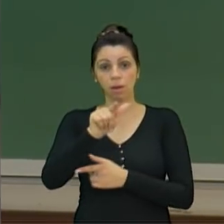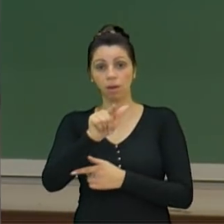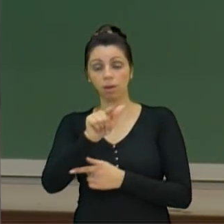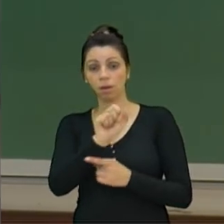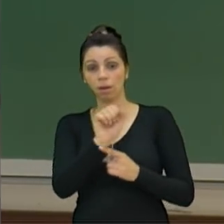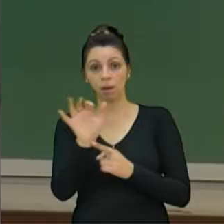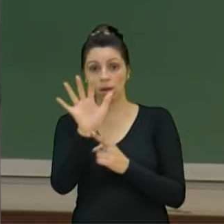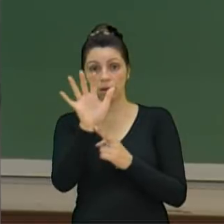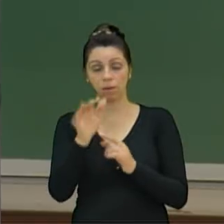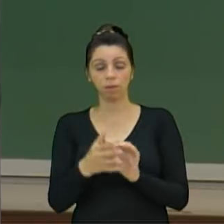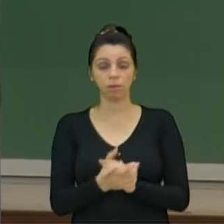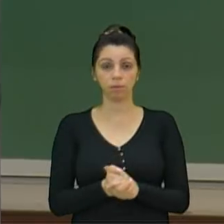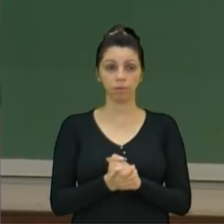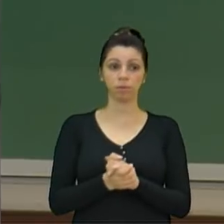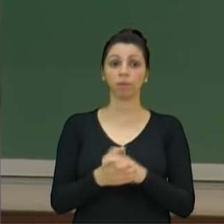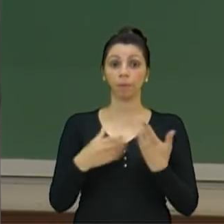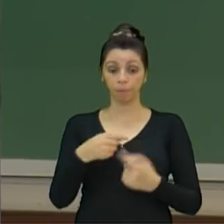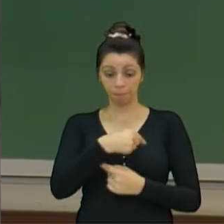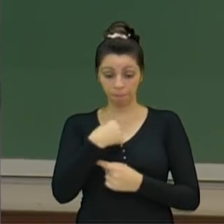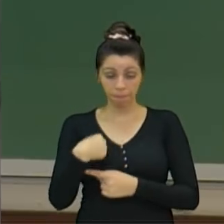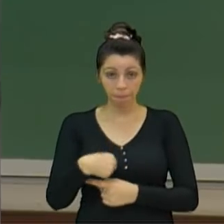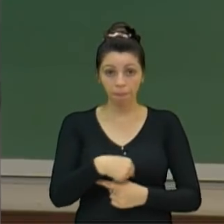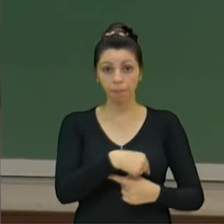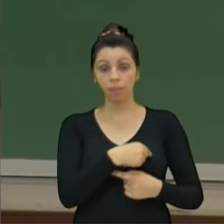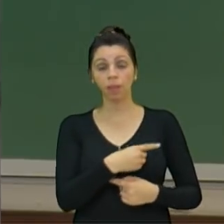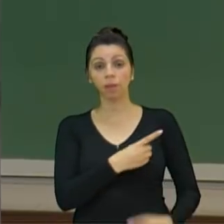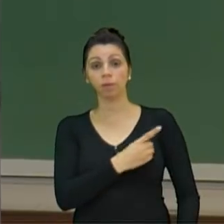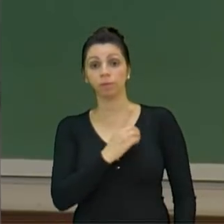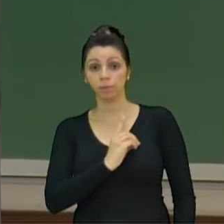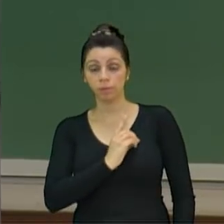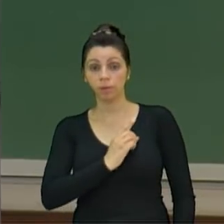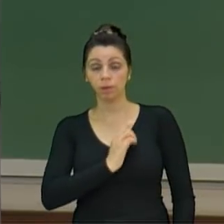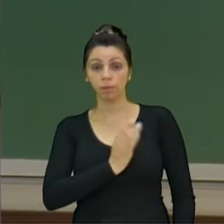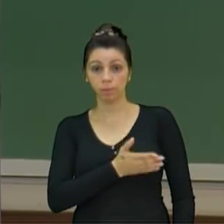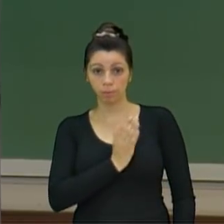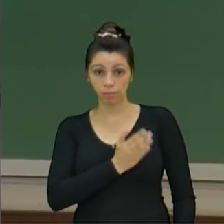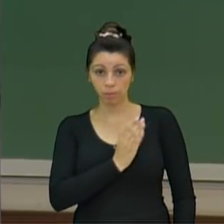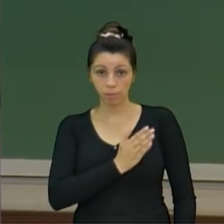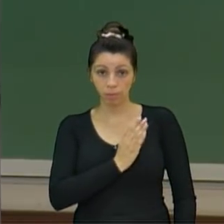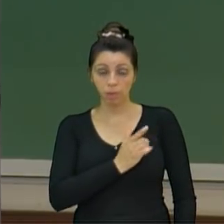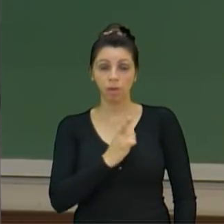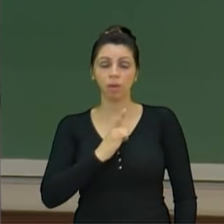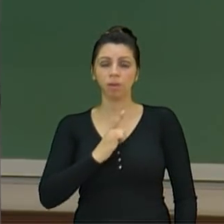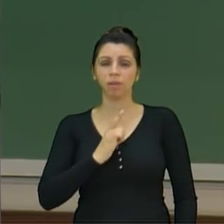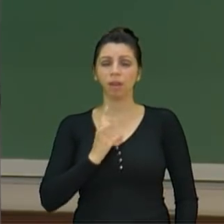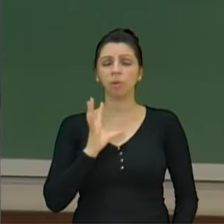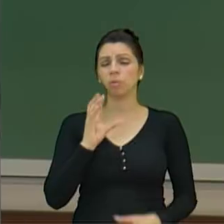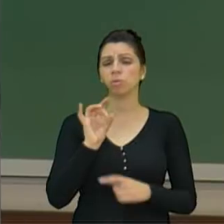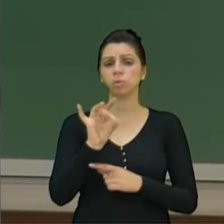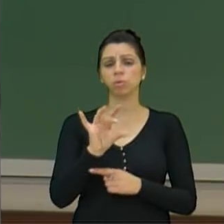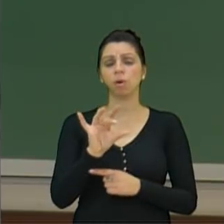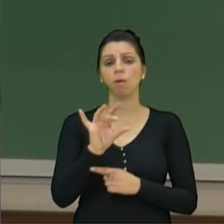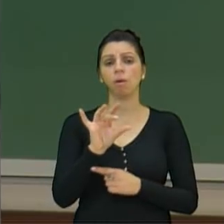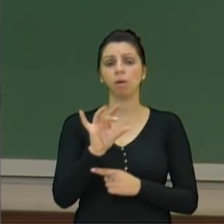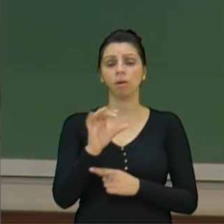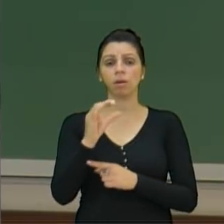seja, o sangue que está ali do lado direito do coração, ele está cheio de gás carbônico e nós precisamos